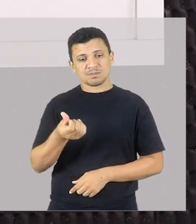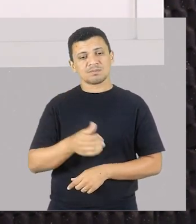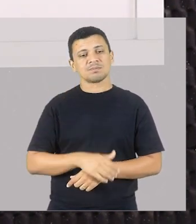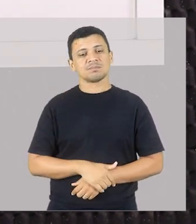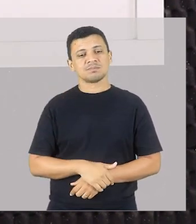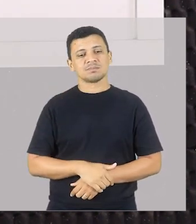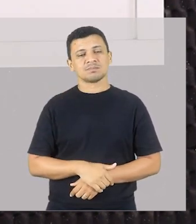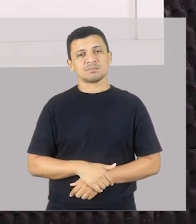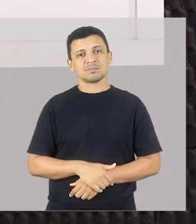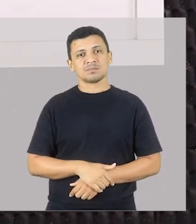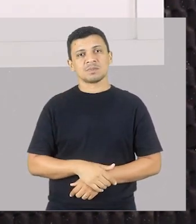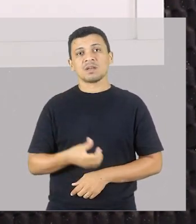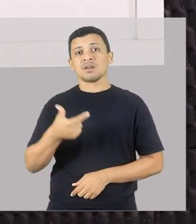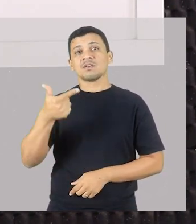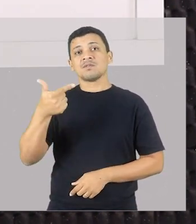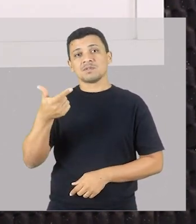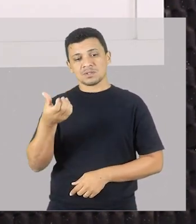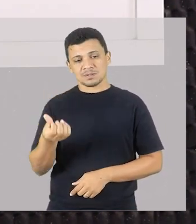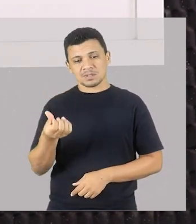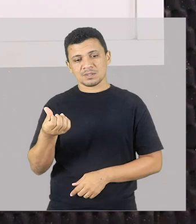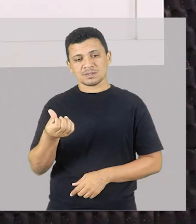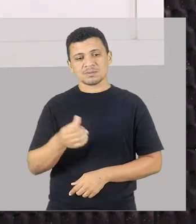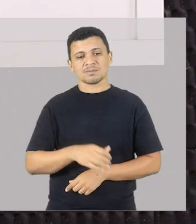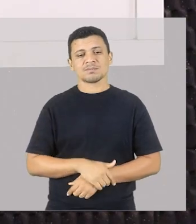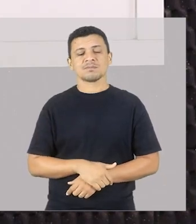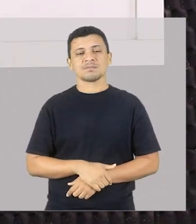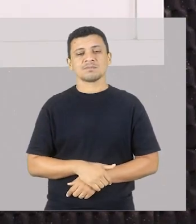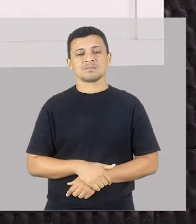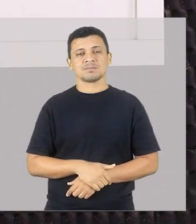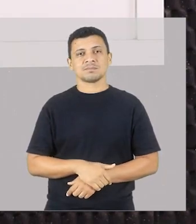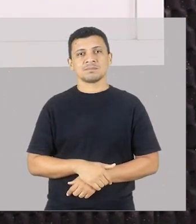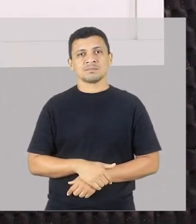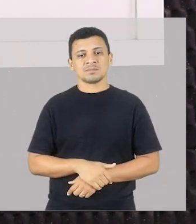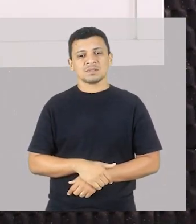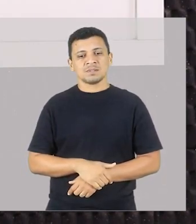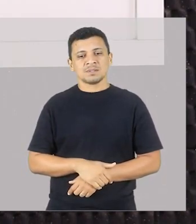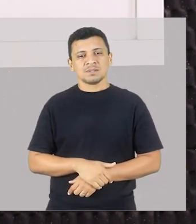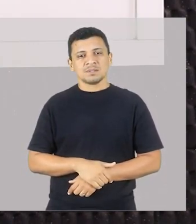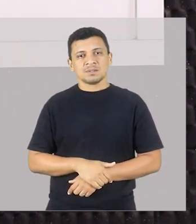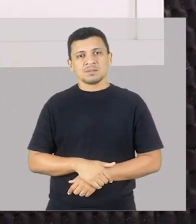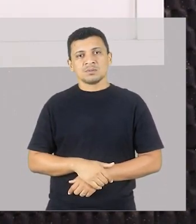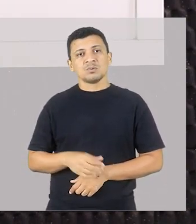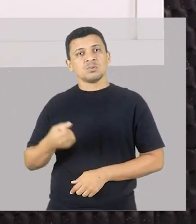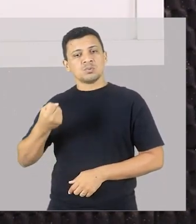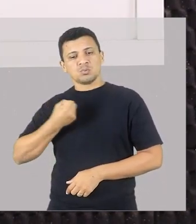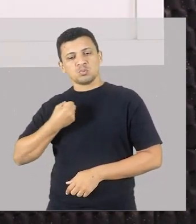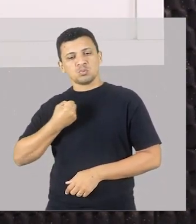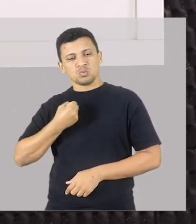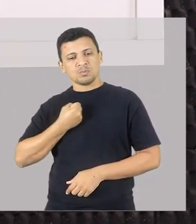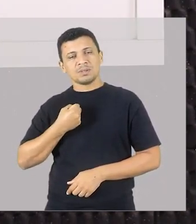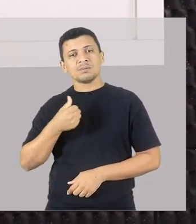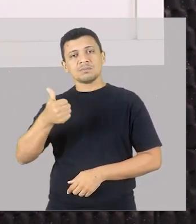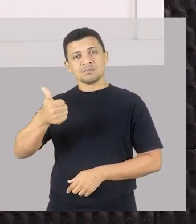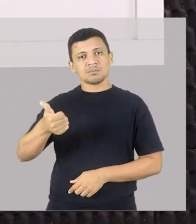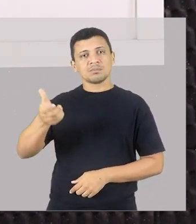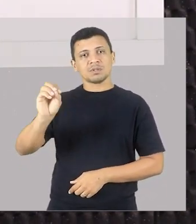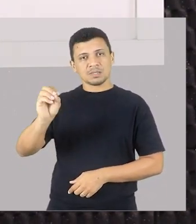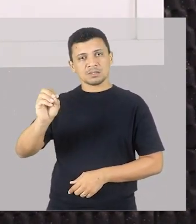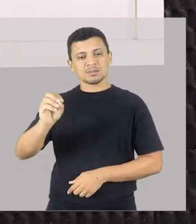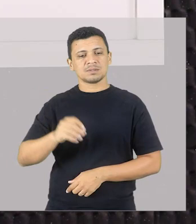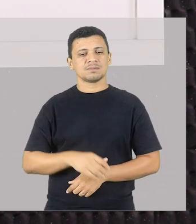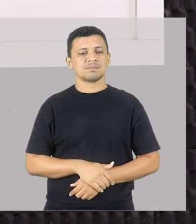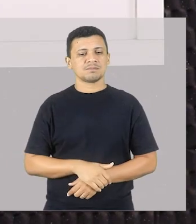posições, aqui eu tenho 26, terceira letra, né? Depois eu tenho um número, então eu tenho 10